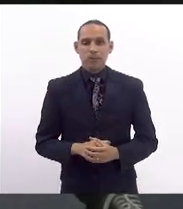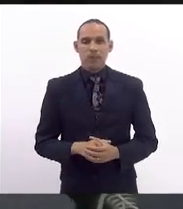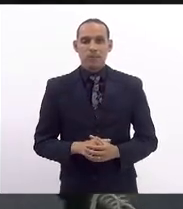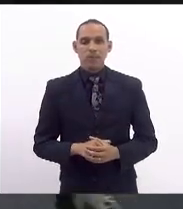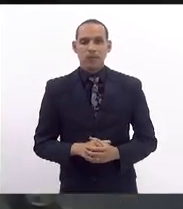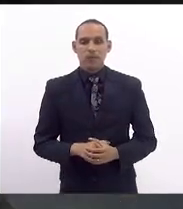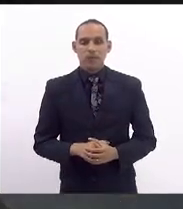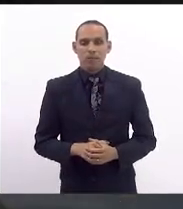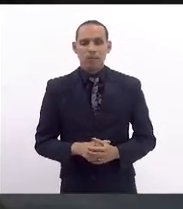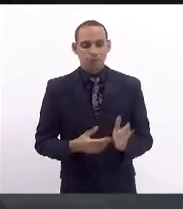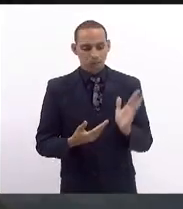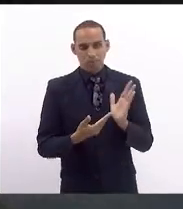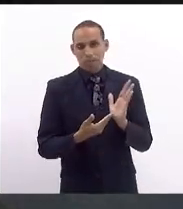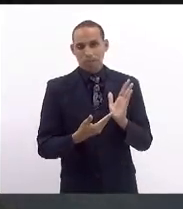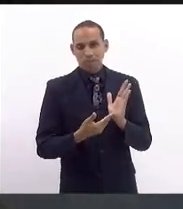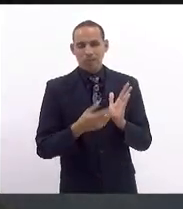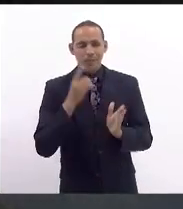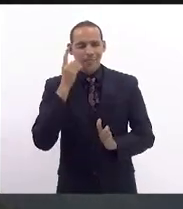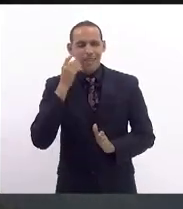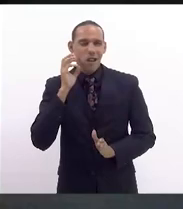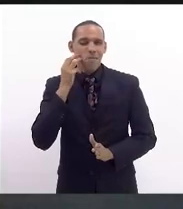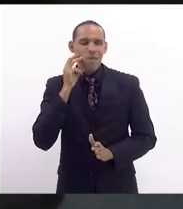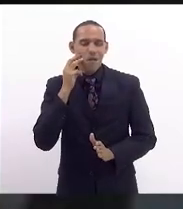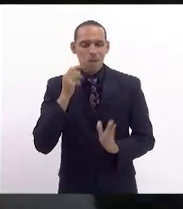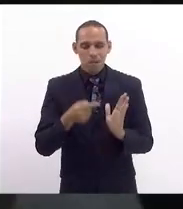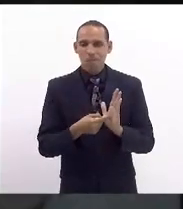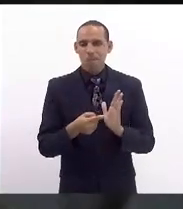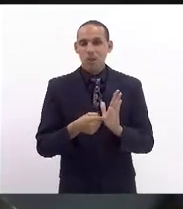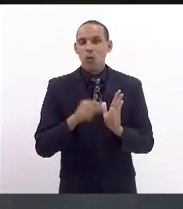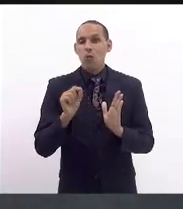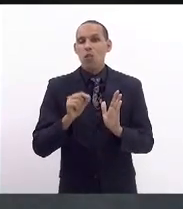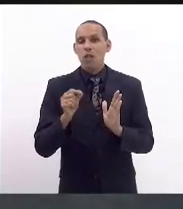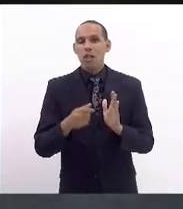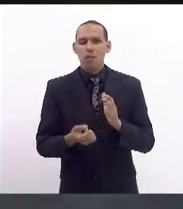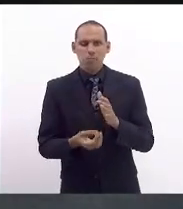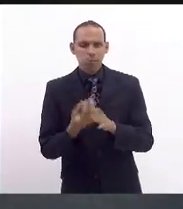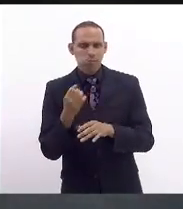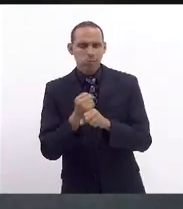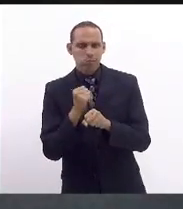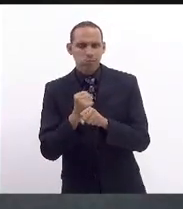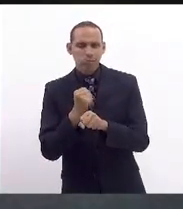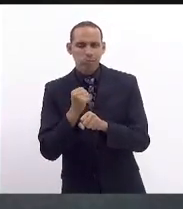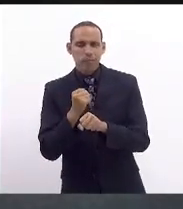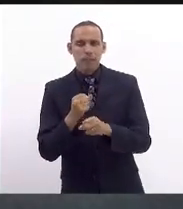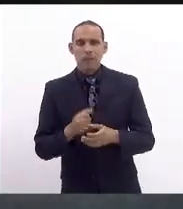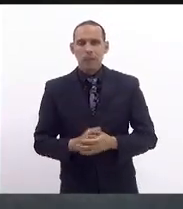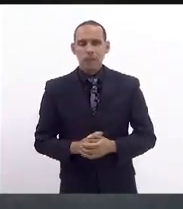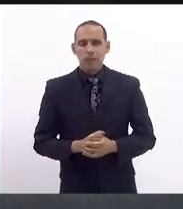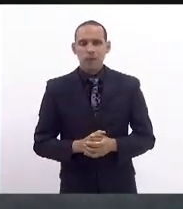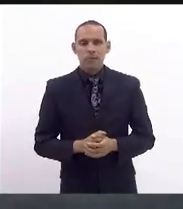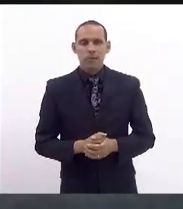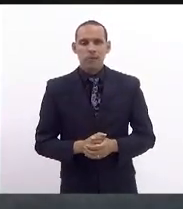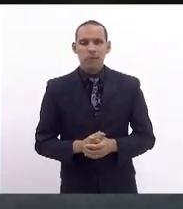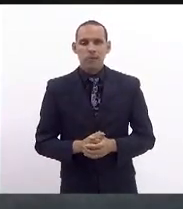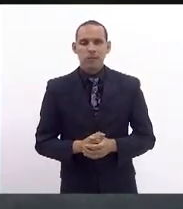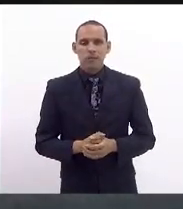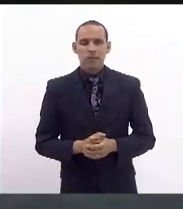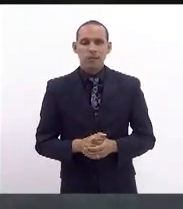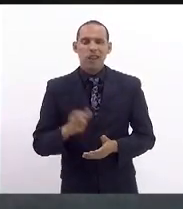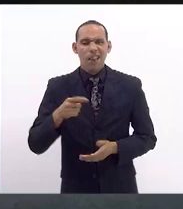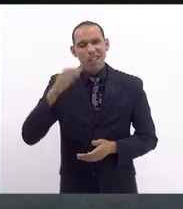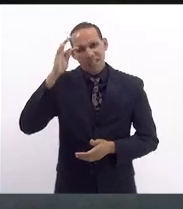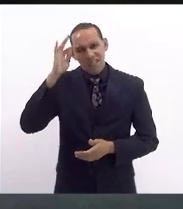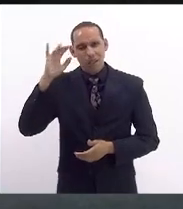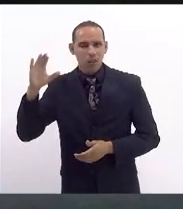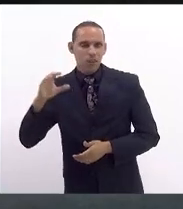eu tenho aqui Deputado waldeck Carneiro construído uma teoria